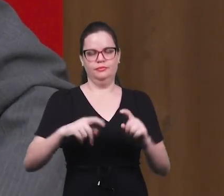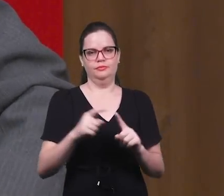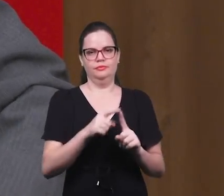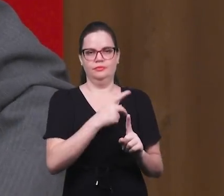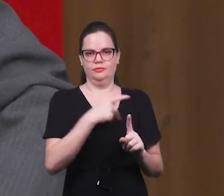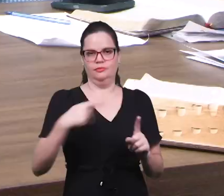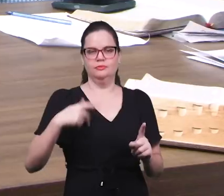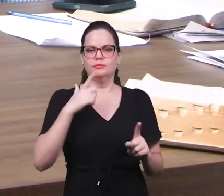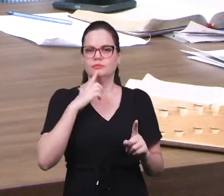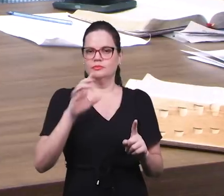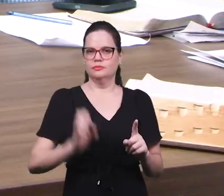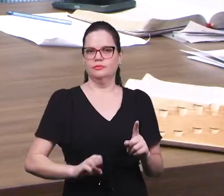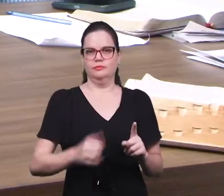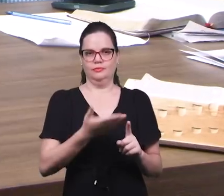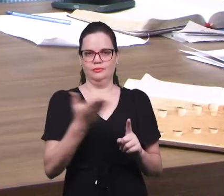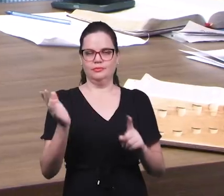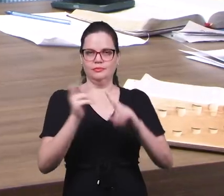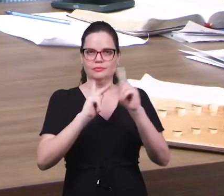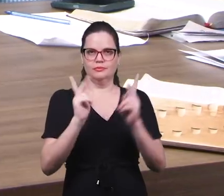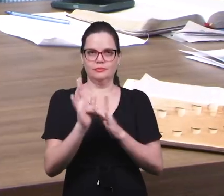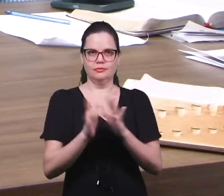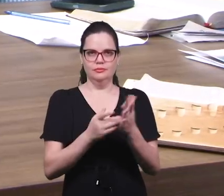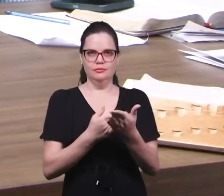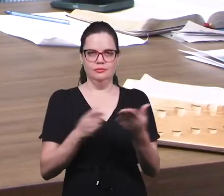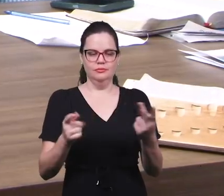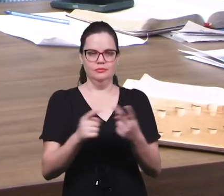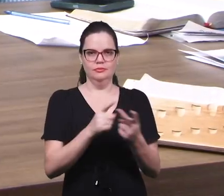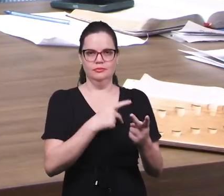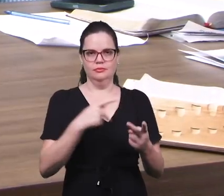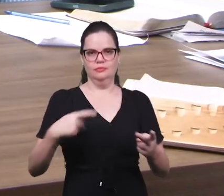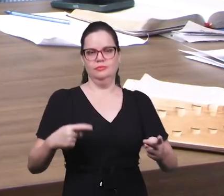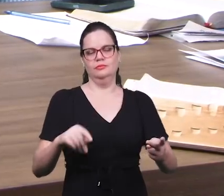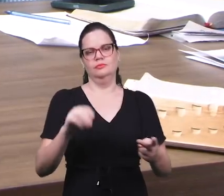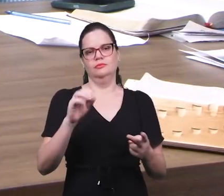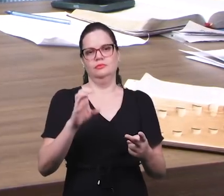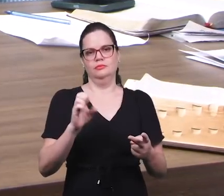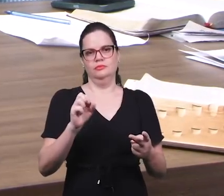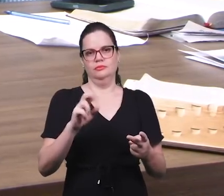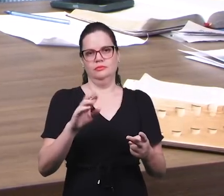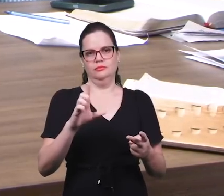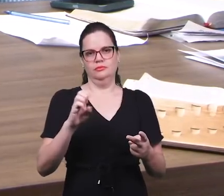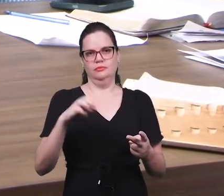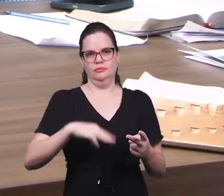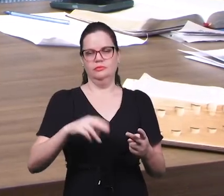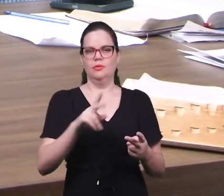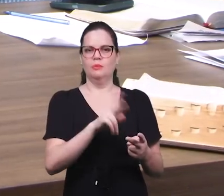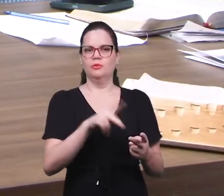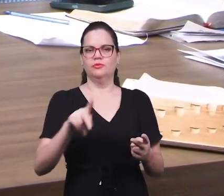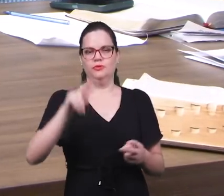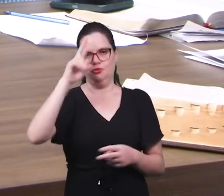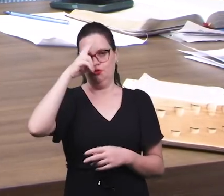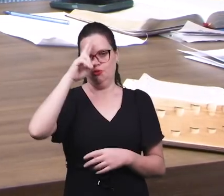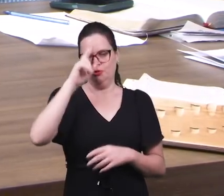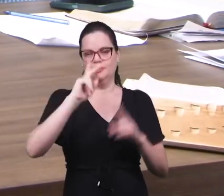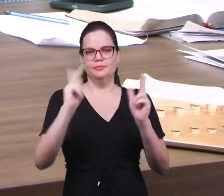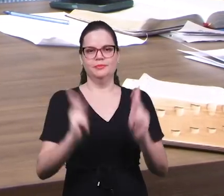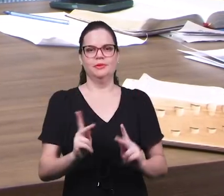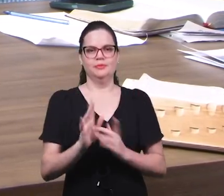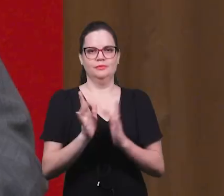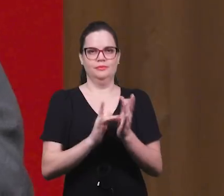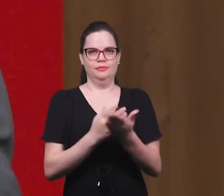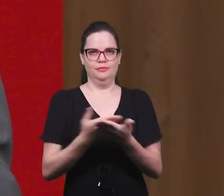do presbitério. Paz a todos. E pastor Serlon, professor de História. A paz do Senhor Jesus aos